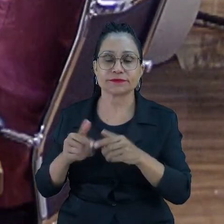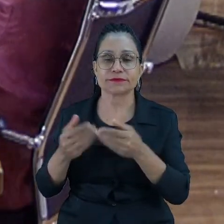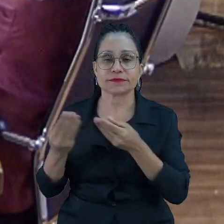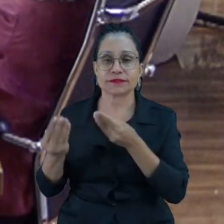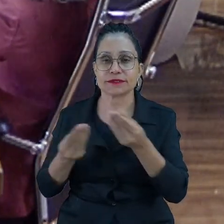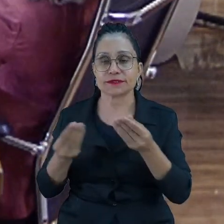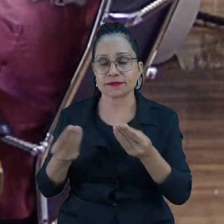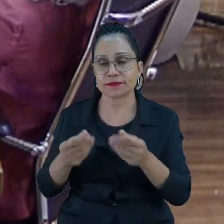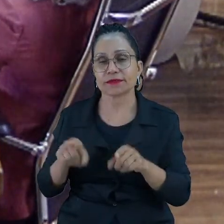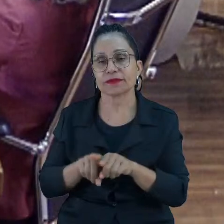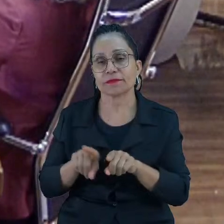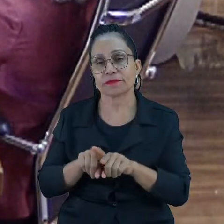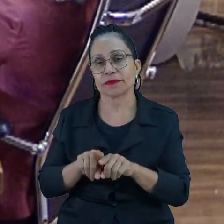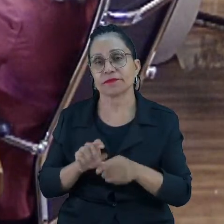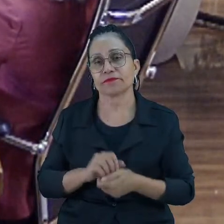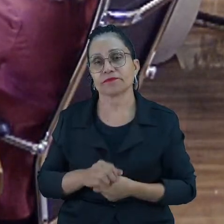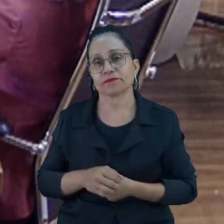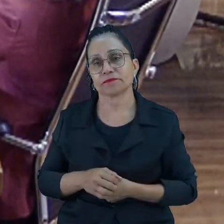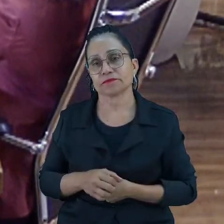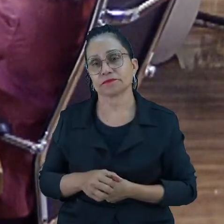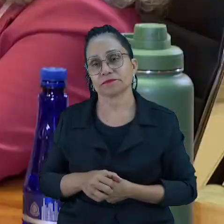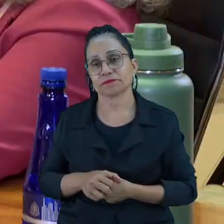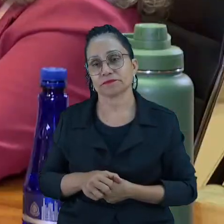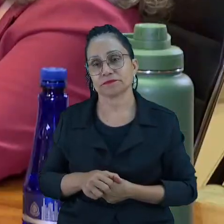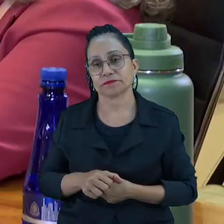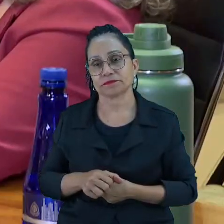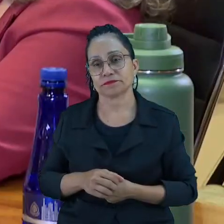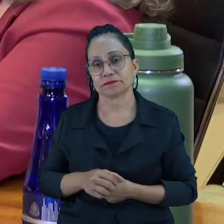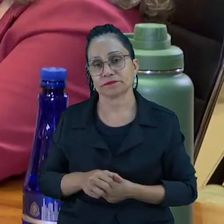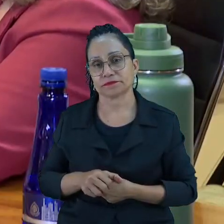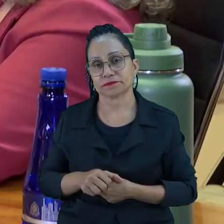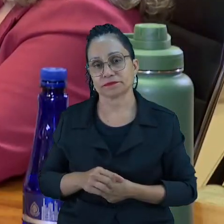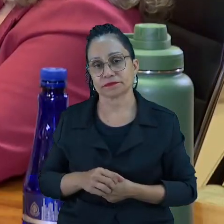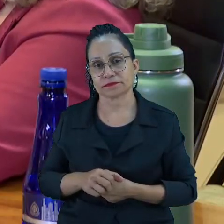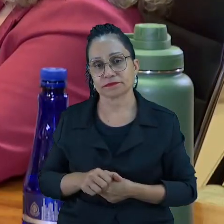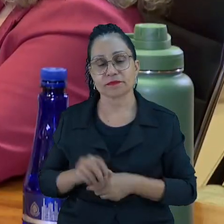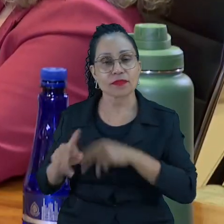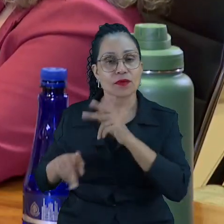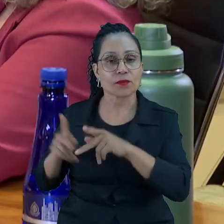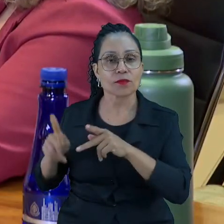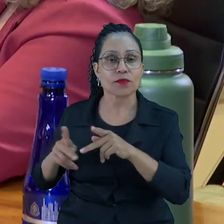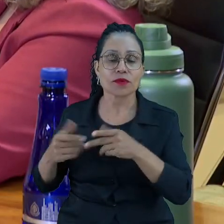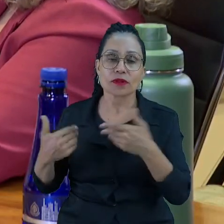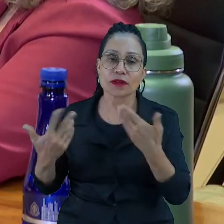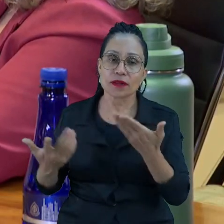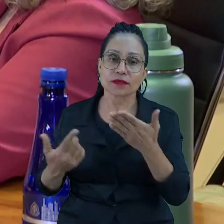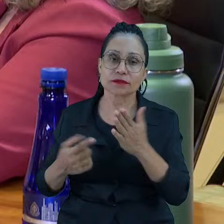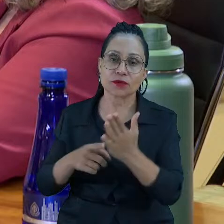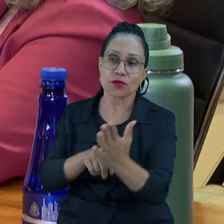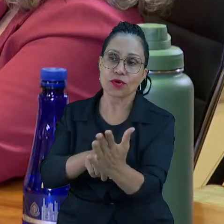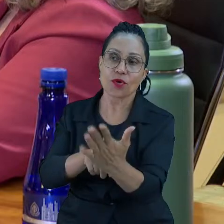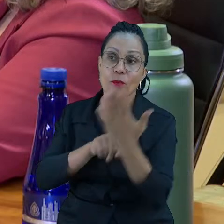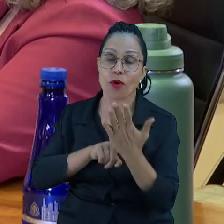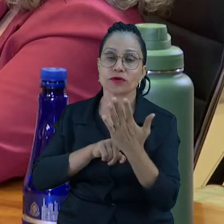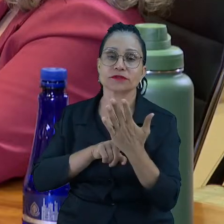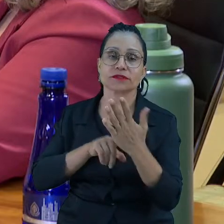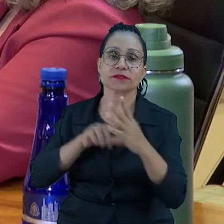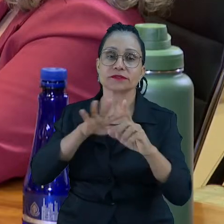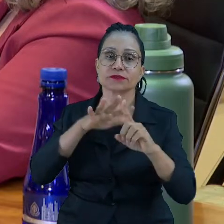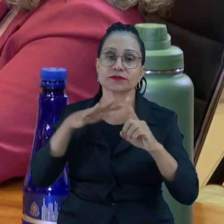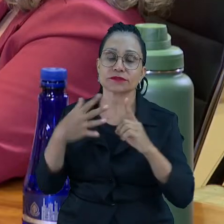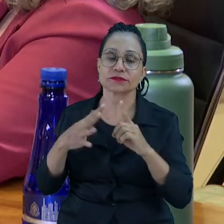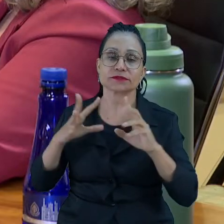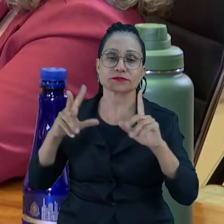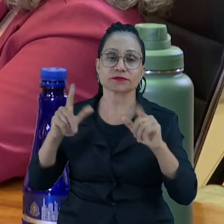a isso também. Assim, o nosso público é o reflexo total da nossa sociedade, né? Então, muitas